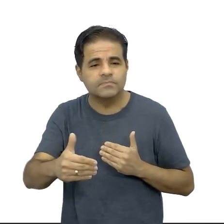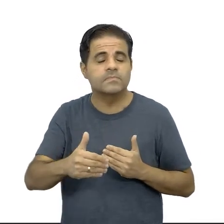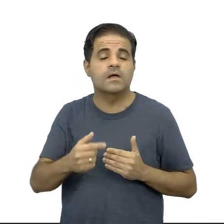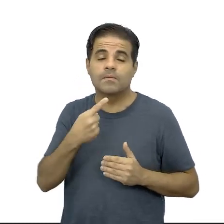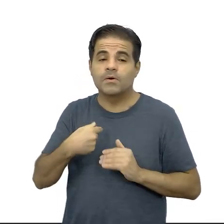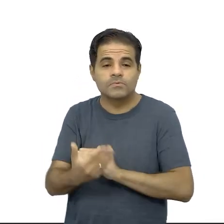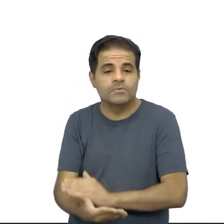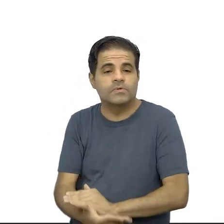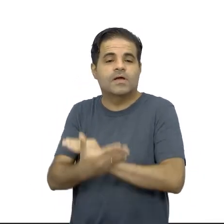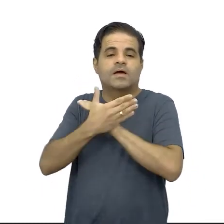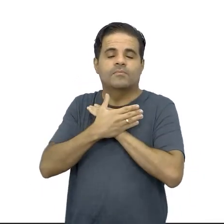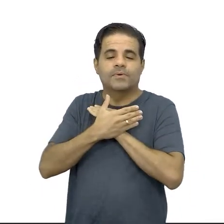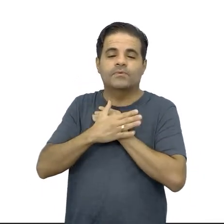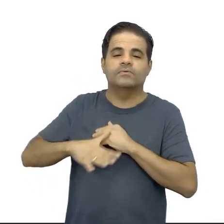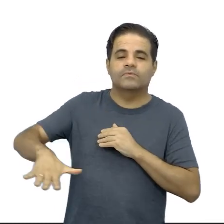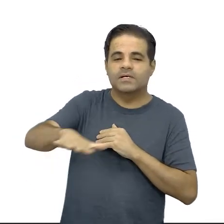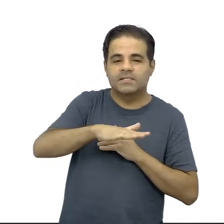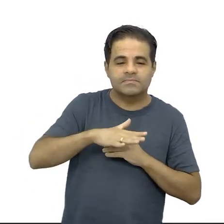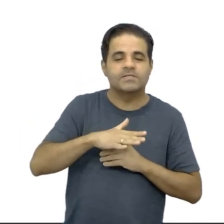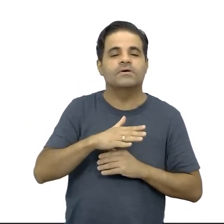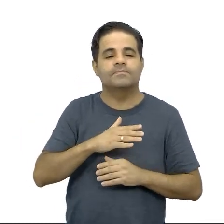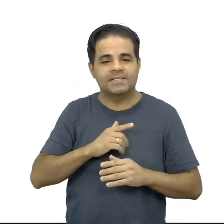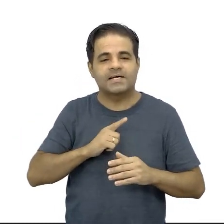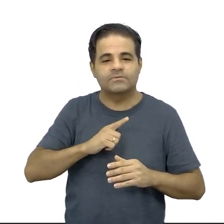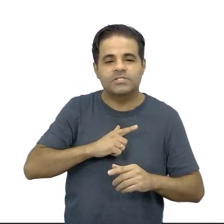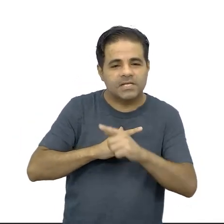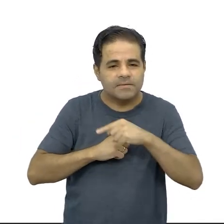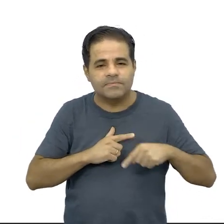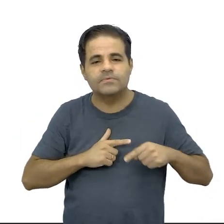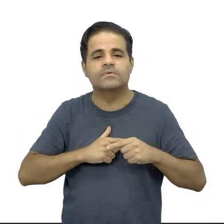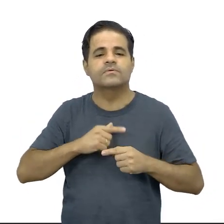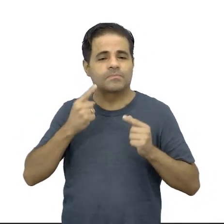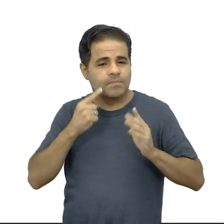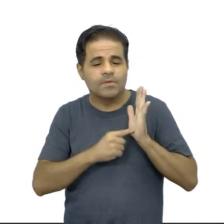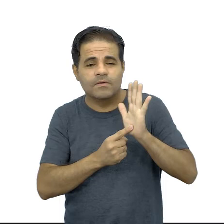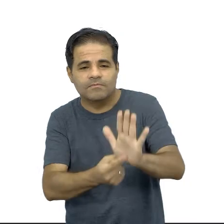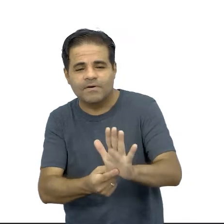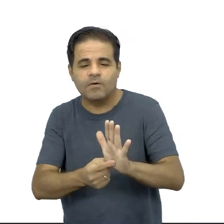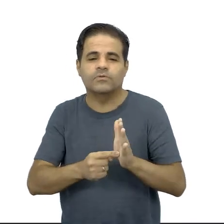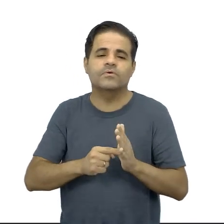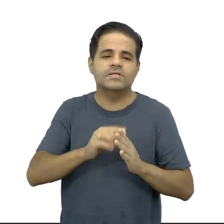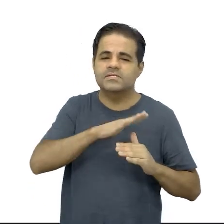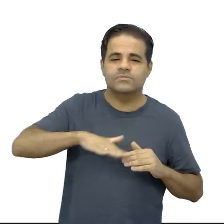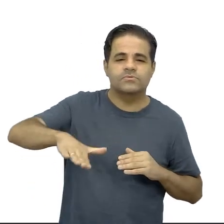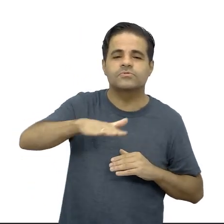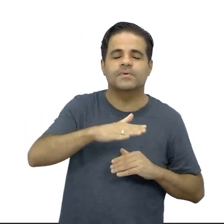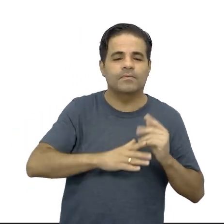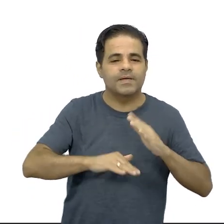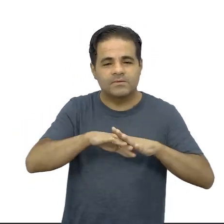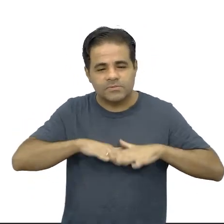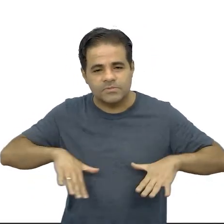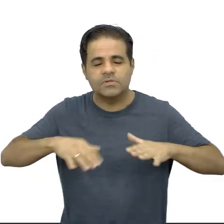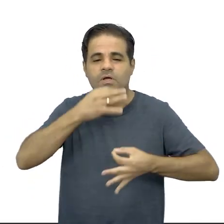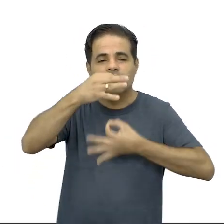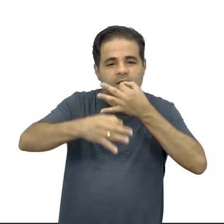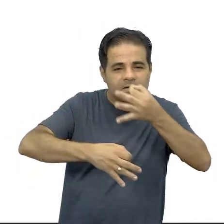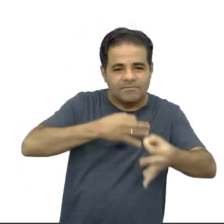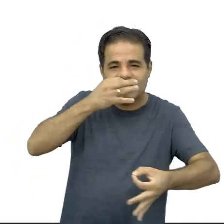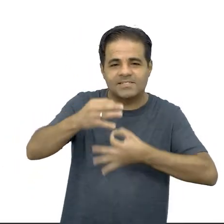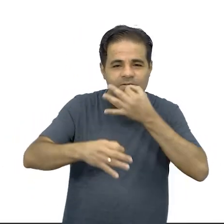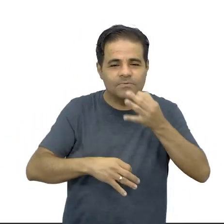nos auxiliar nesse movimento, né, nas discussões propostas por essa habilidade, nós sugerimos